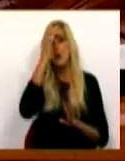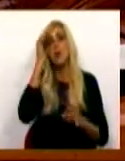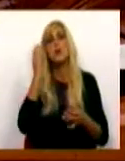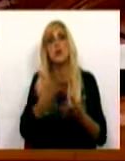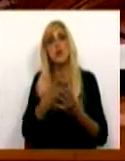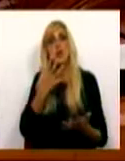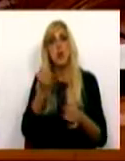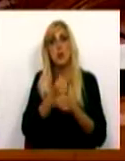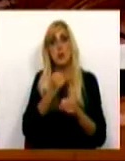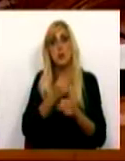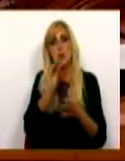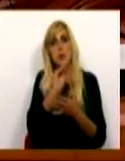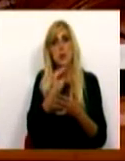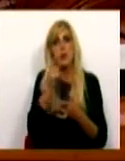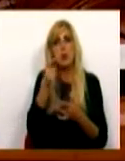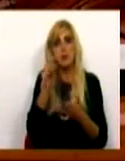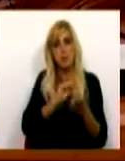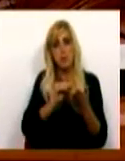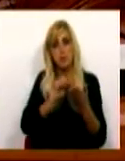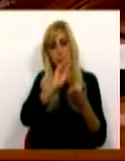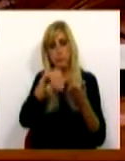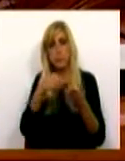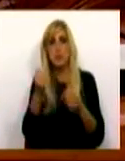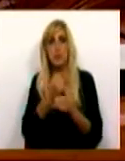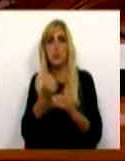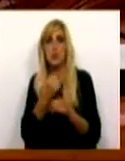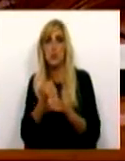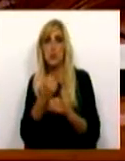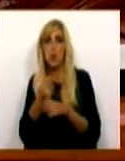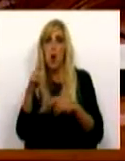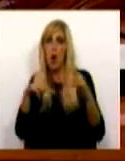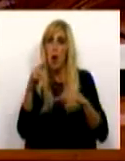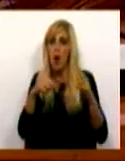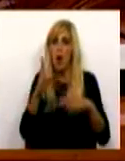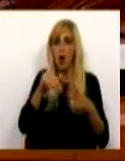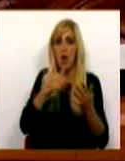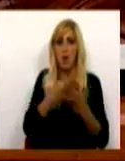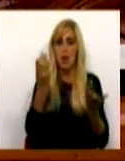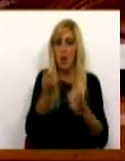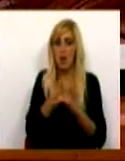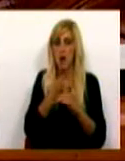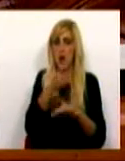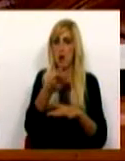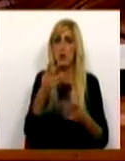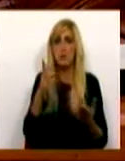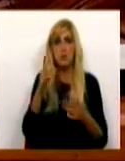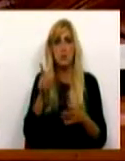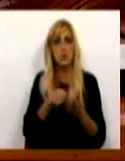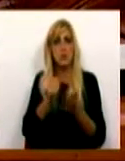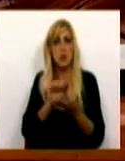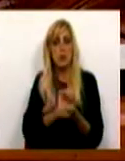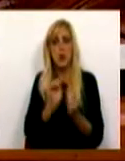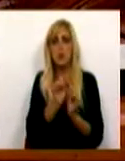bancário, quantas vezes ele também subscritor de produtos financeiros, coloque estes instrumentos em circunstâncias que nem sempre podem ser consideradas